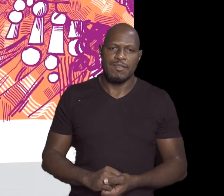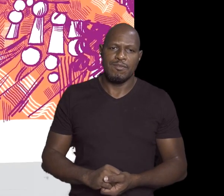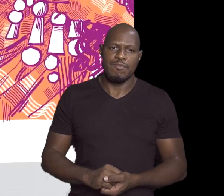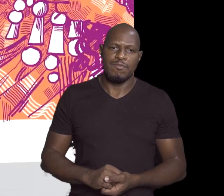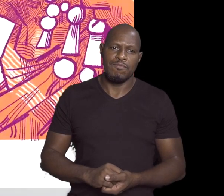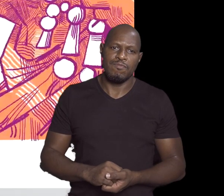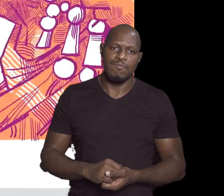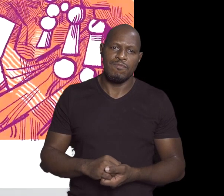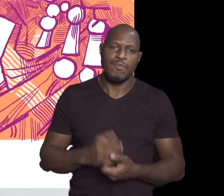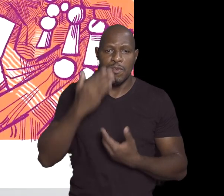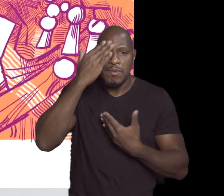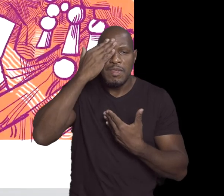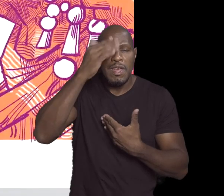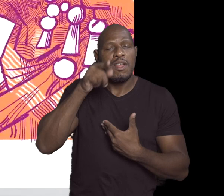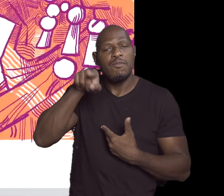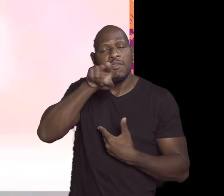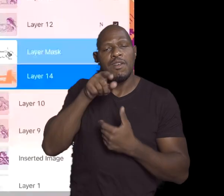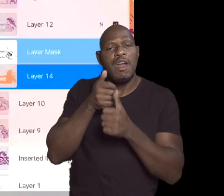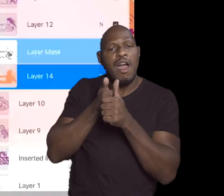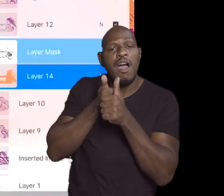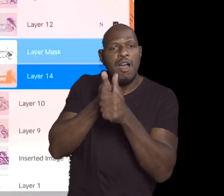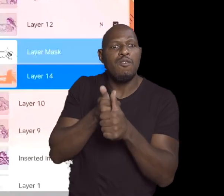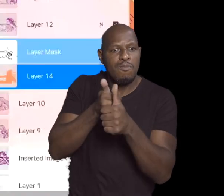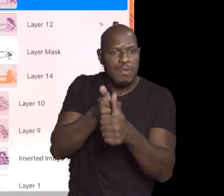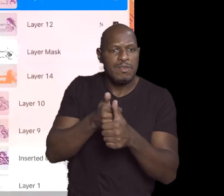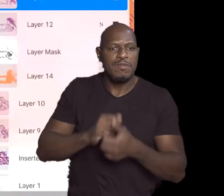Obrigado por ter acompanhado.